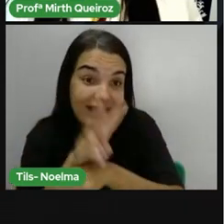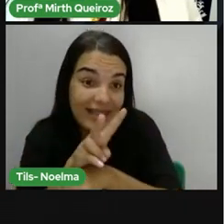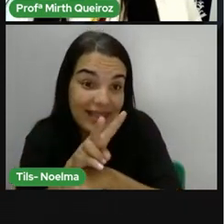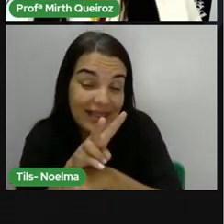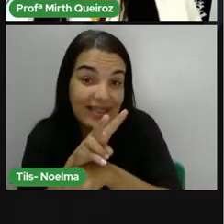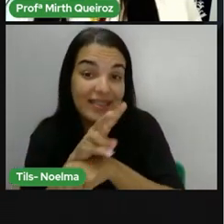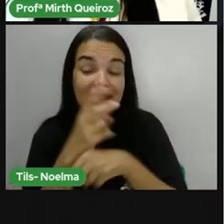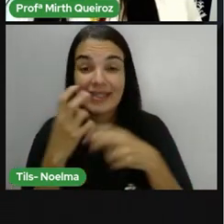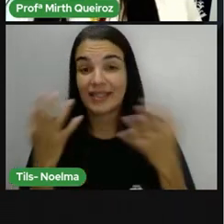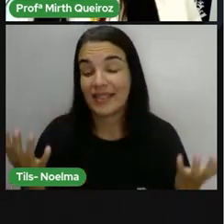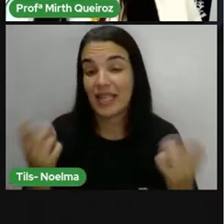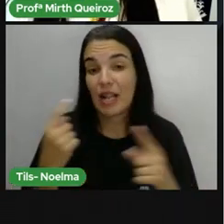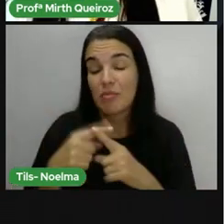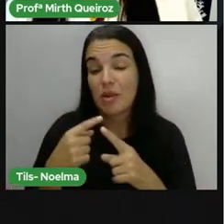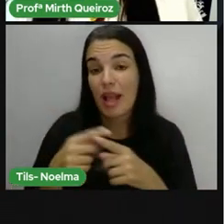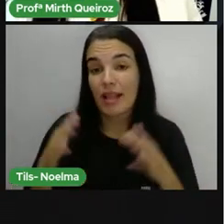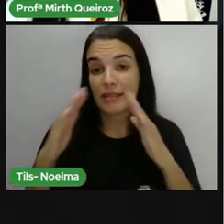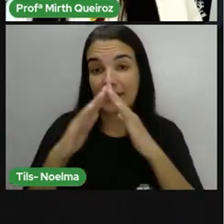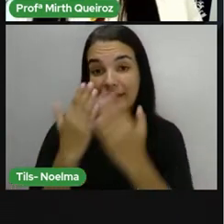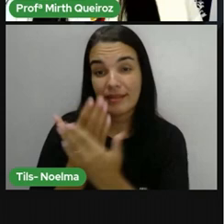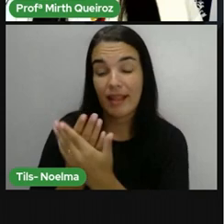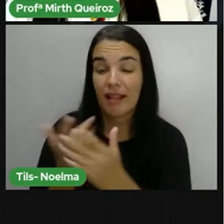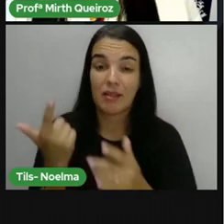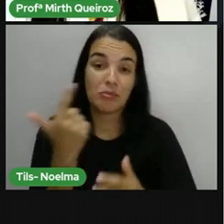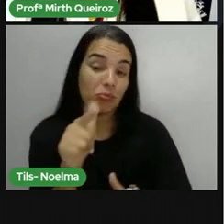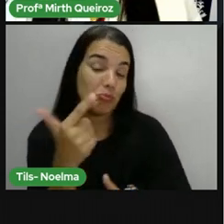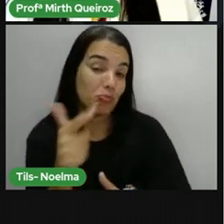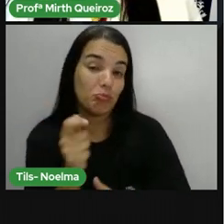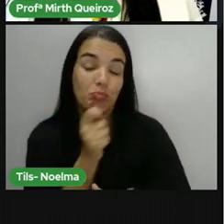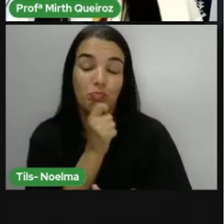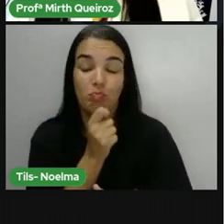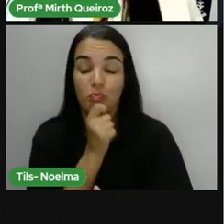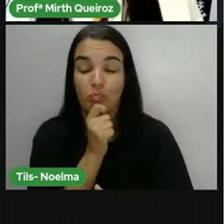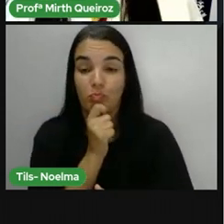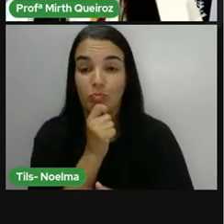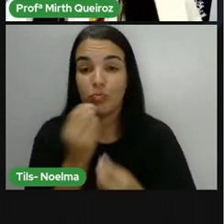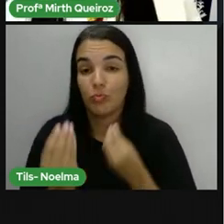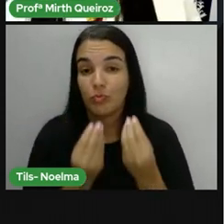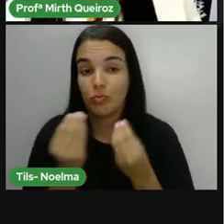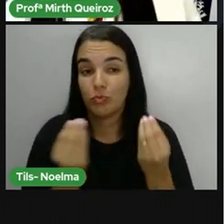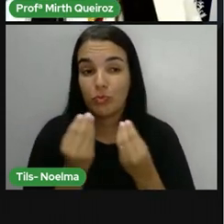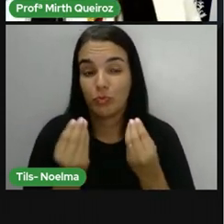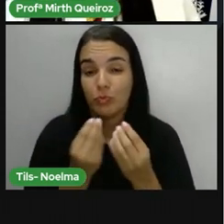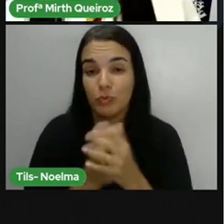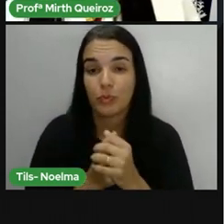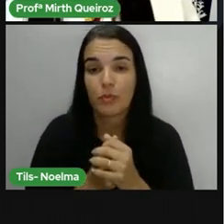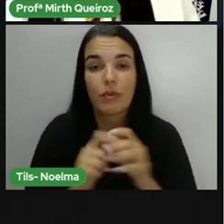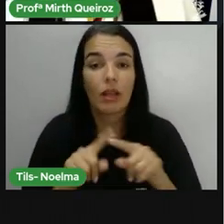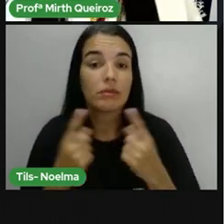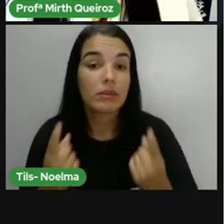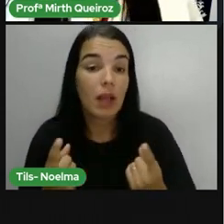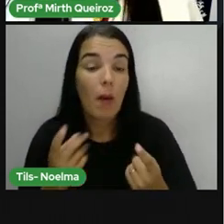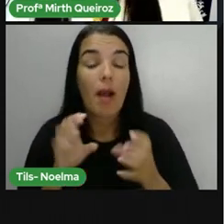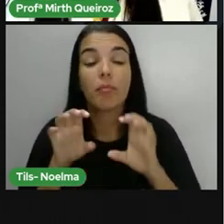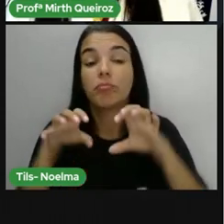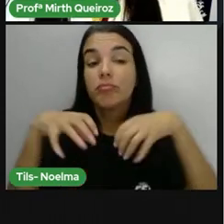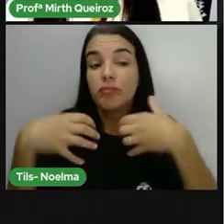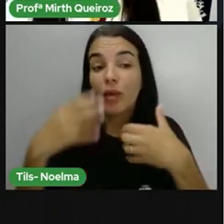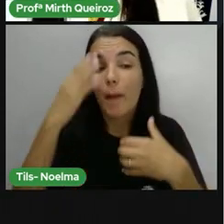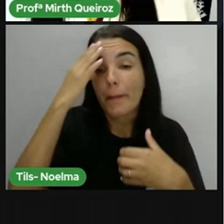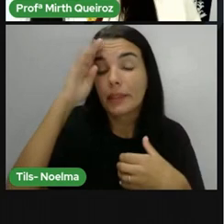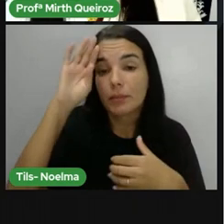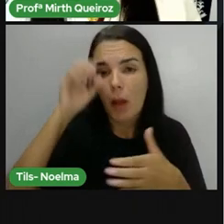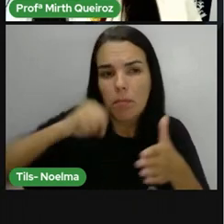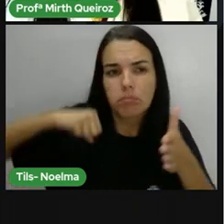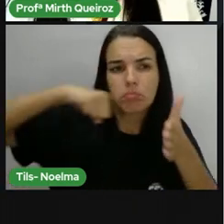estar dentro de uma sala de aula. E uma das principais seria a forma, né, de